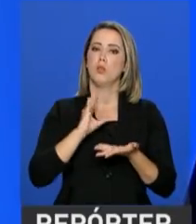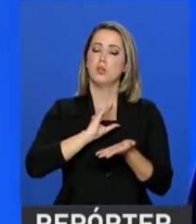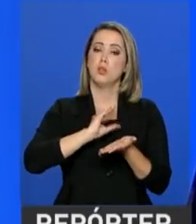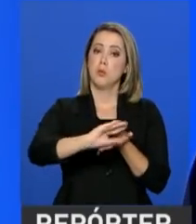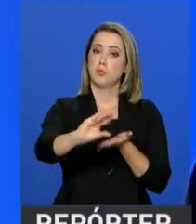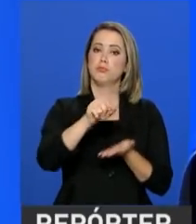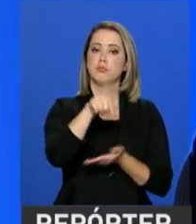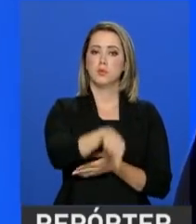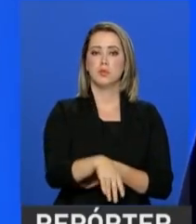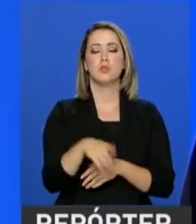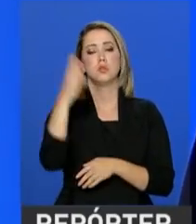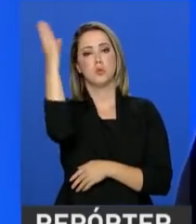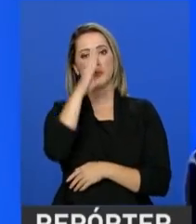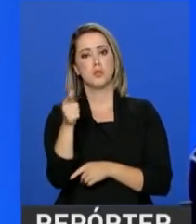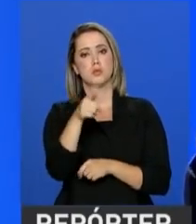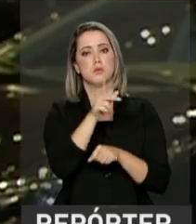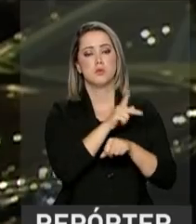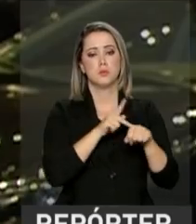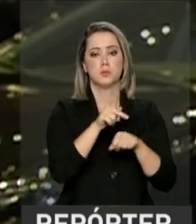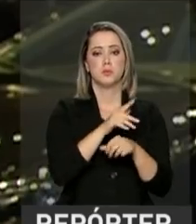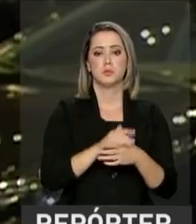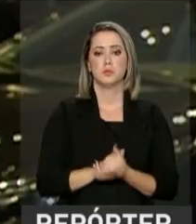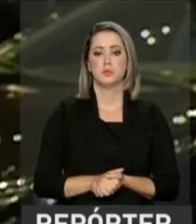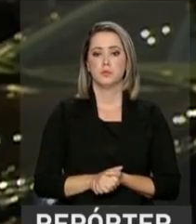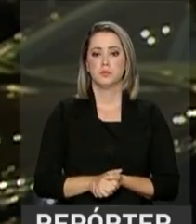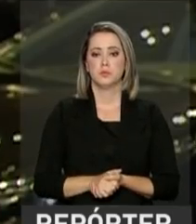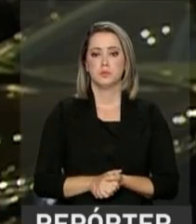investimentos nacionais e estrangeiros.